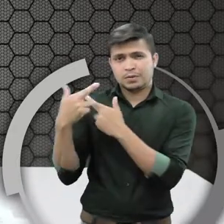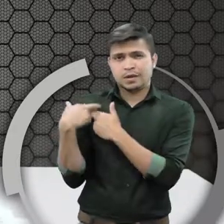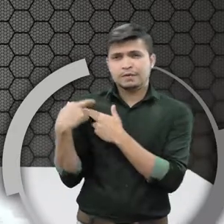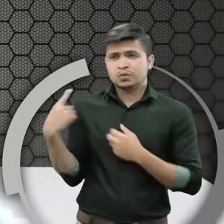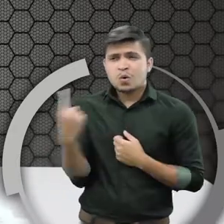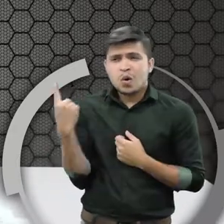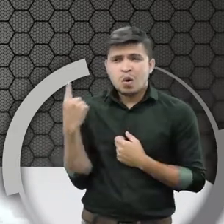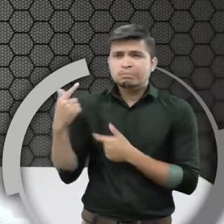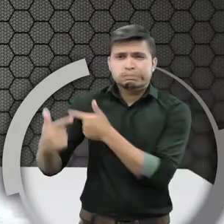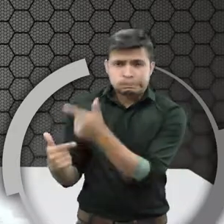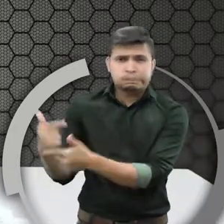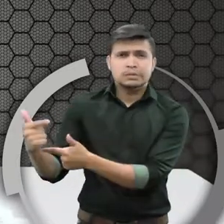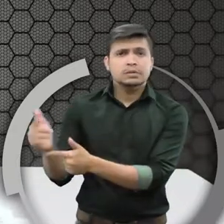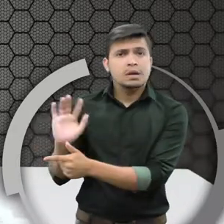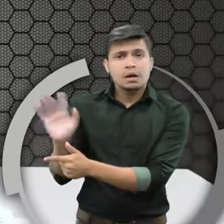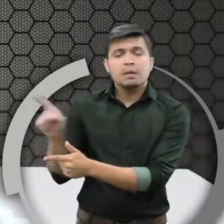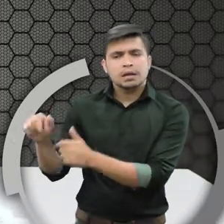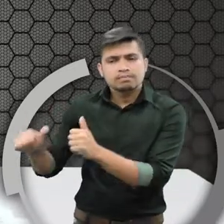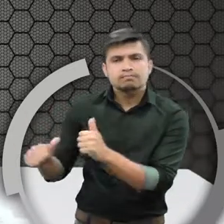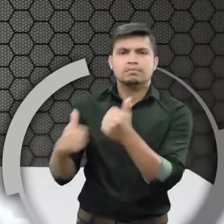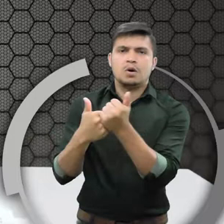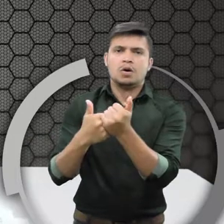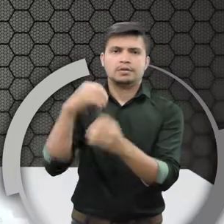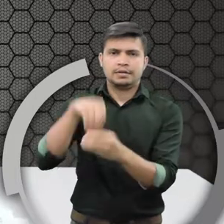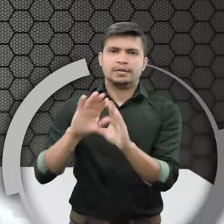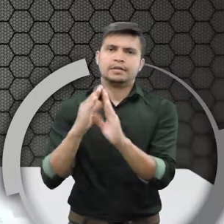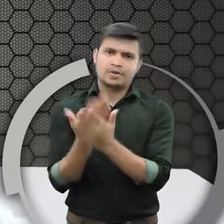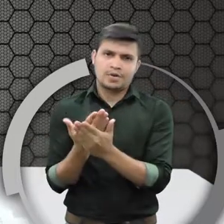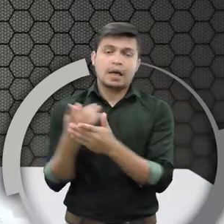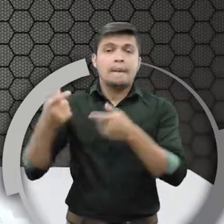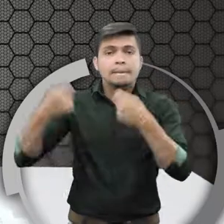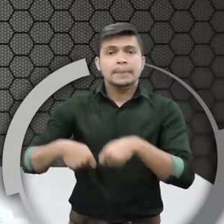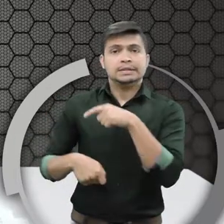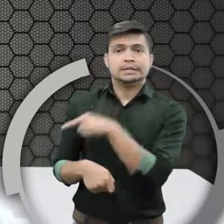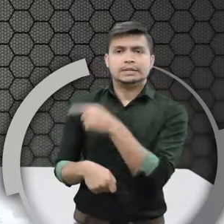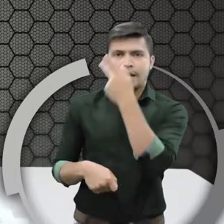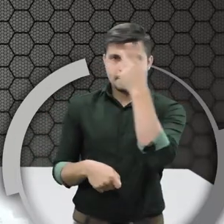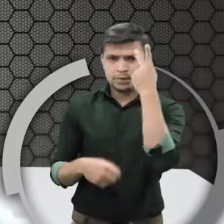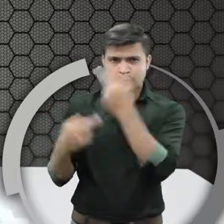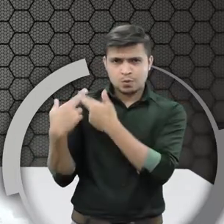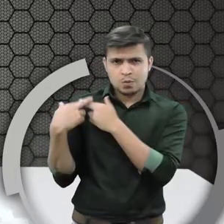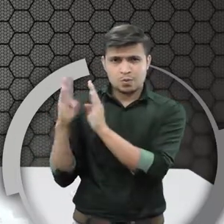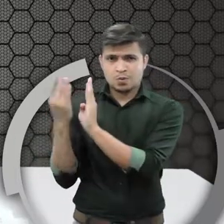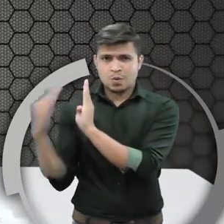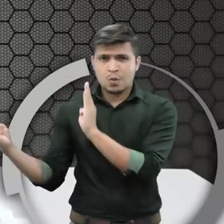um suporte na escola. Então, é necessário que ele conheça a comunidade, é necessário que ele conheça o calendário